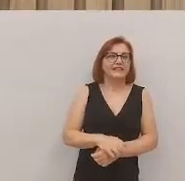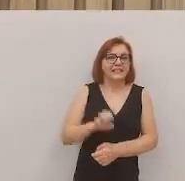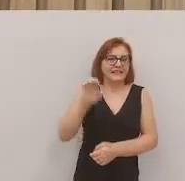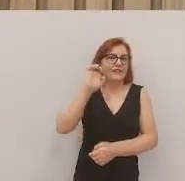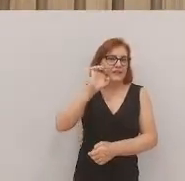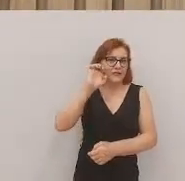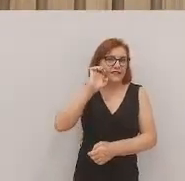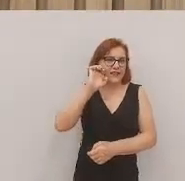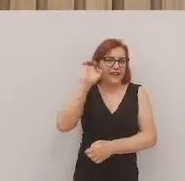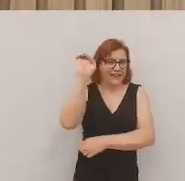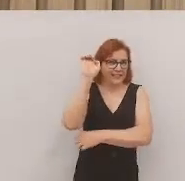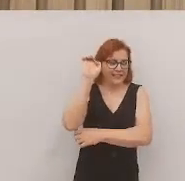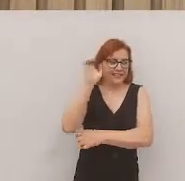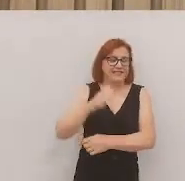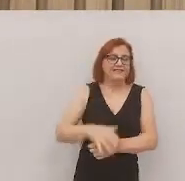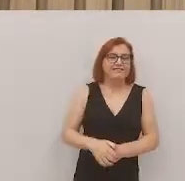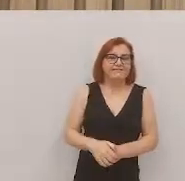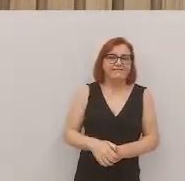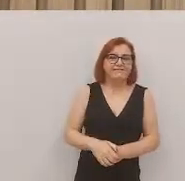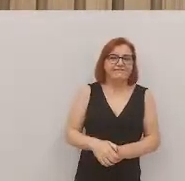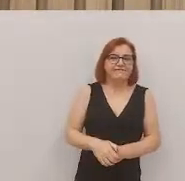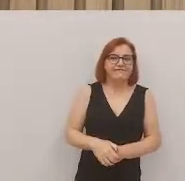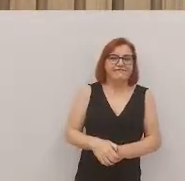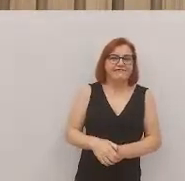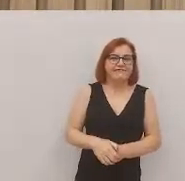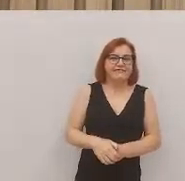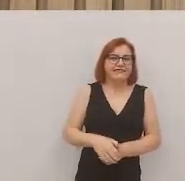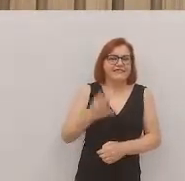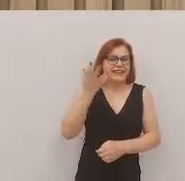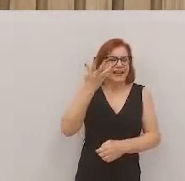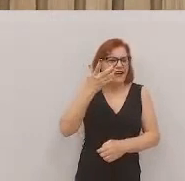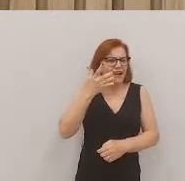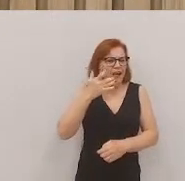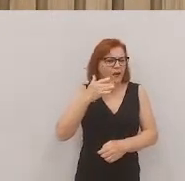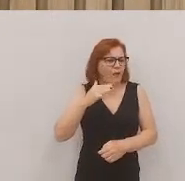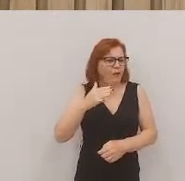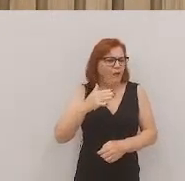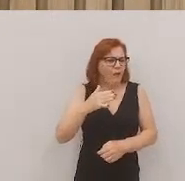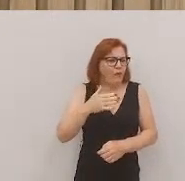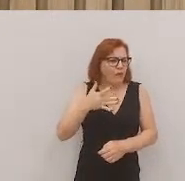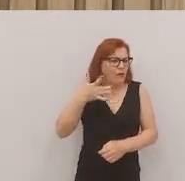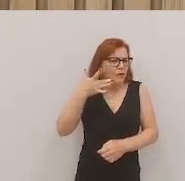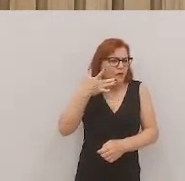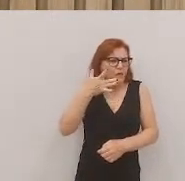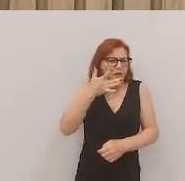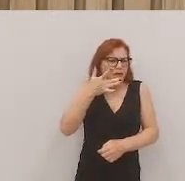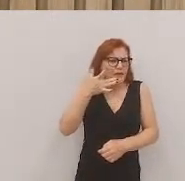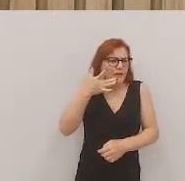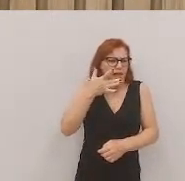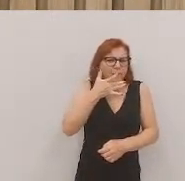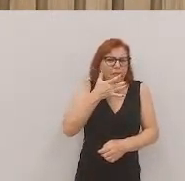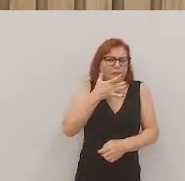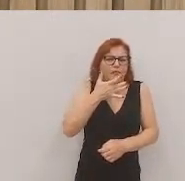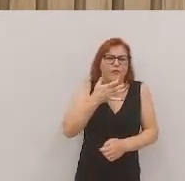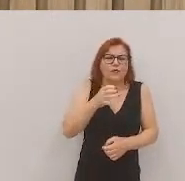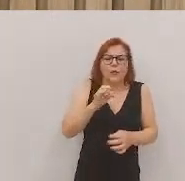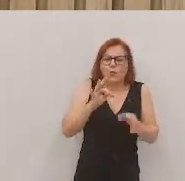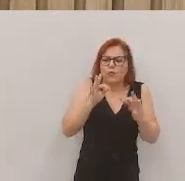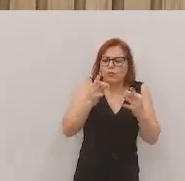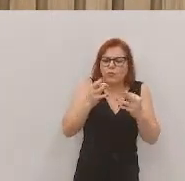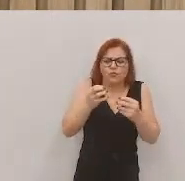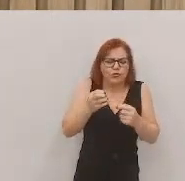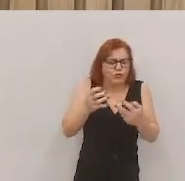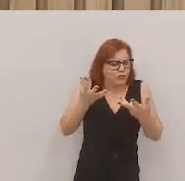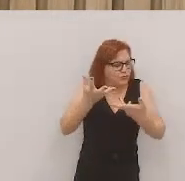Cor, sabor, né? Nosso paladar, enfim, tudo. Irmãos, tudo